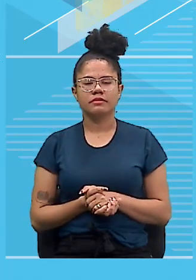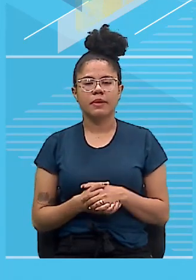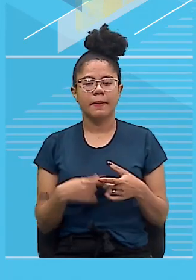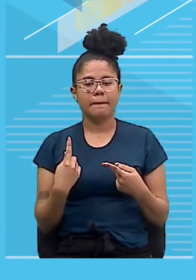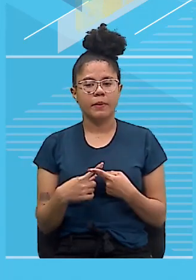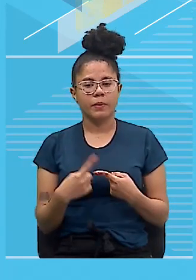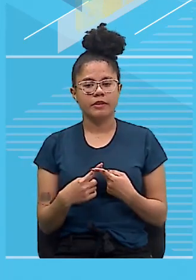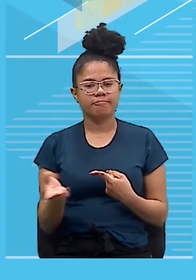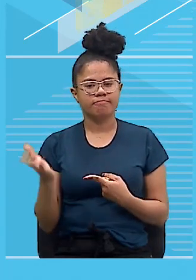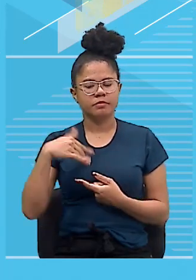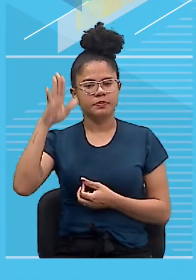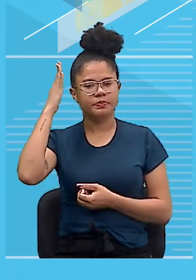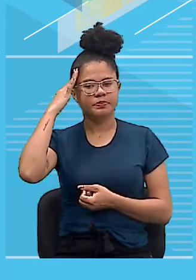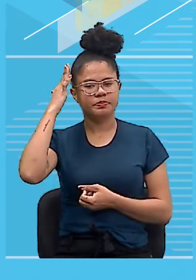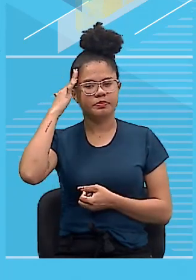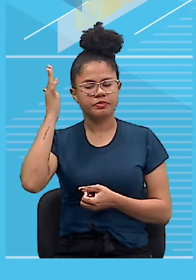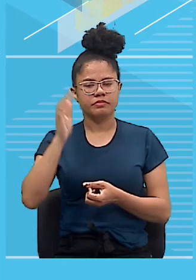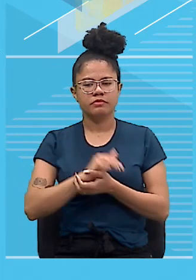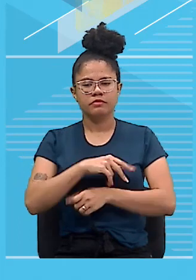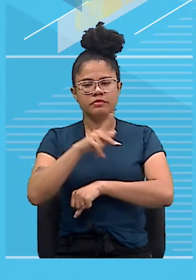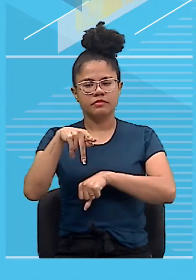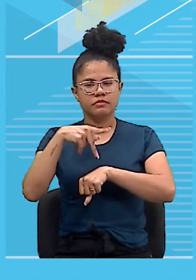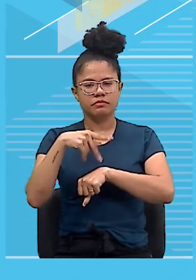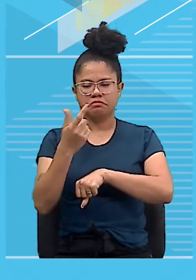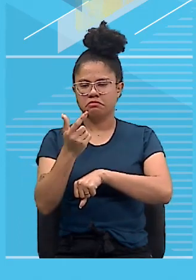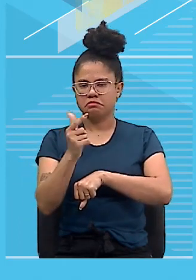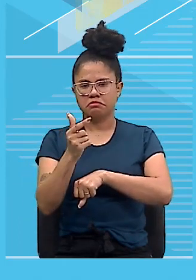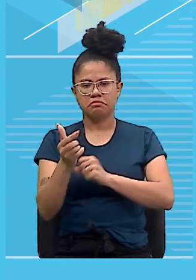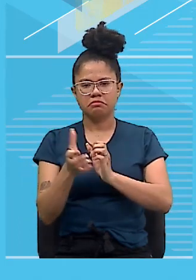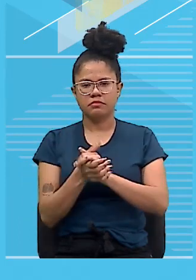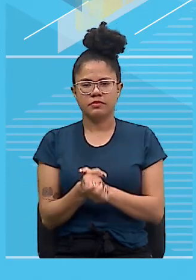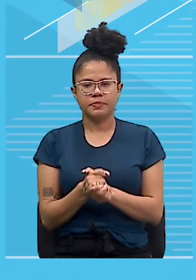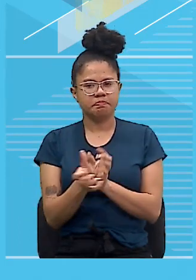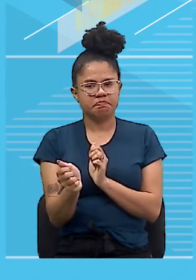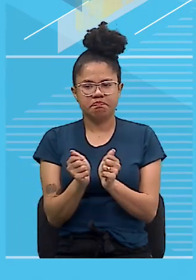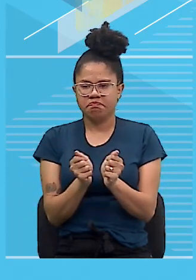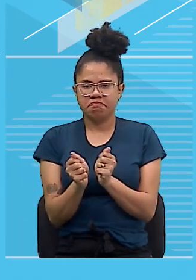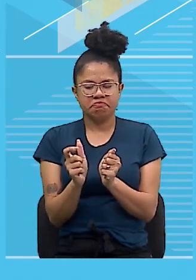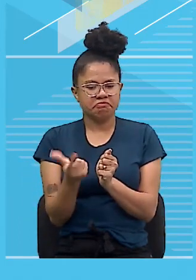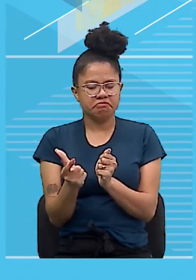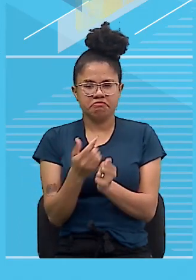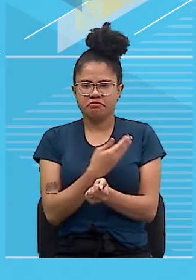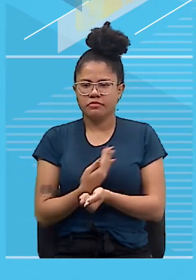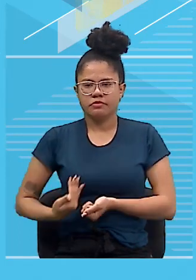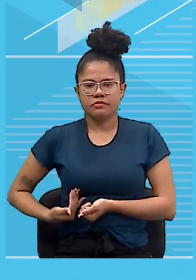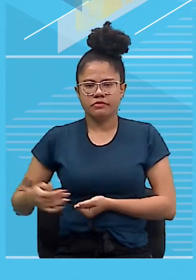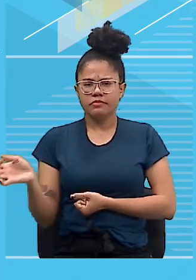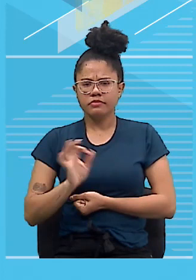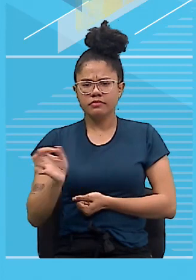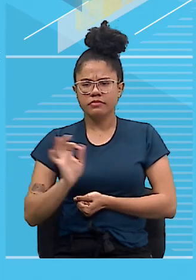porque é um país sem governo galera é um território sem governo que grupos